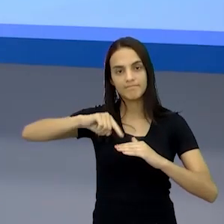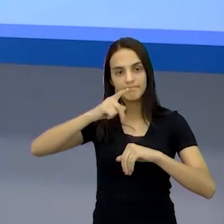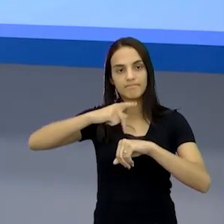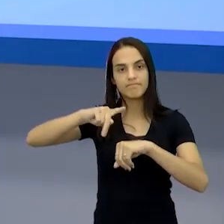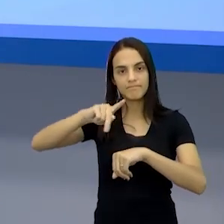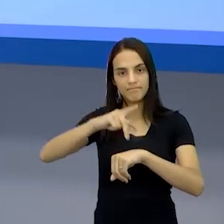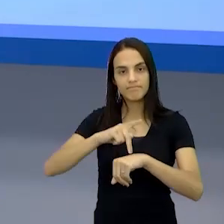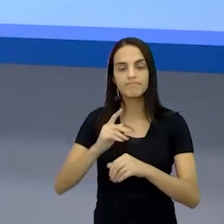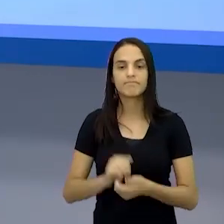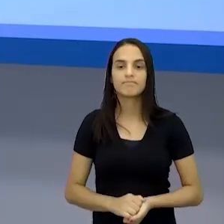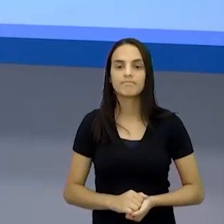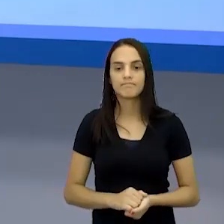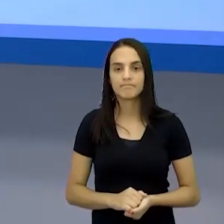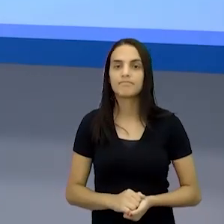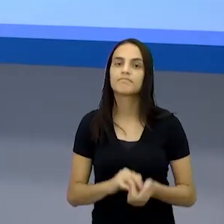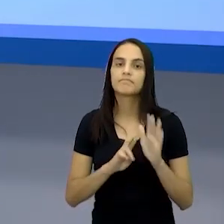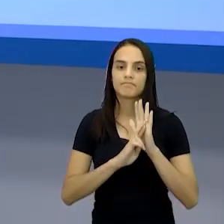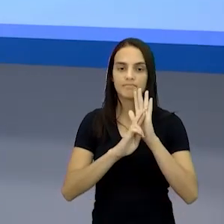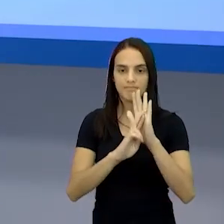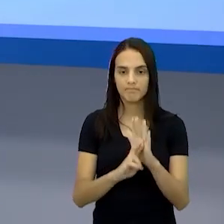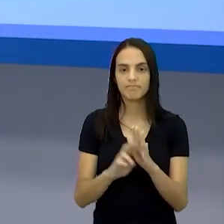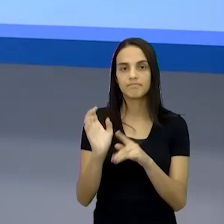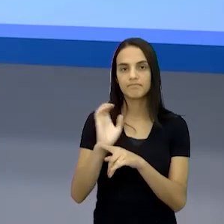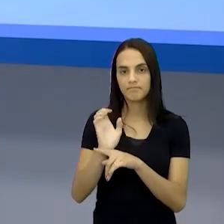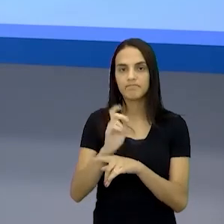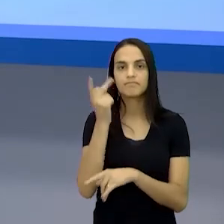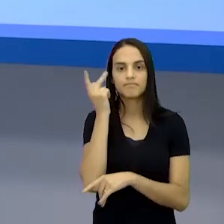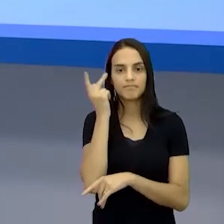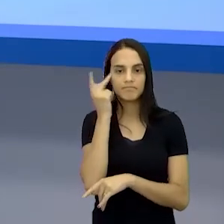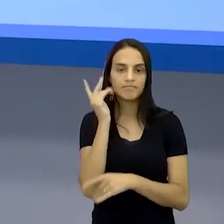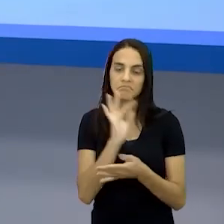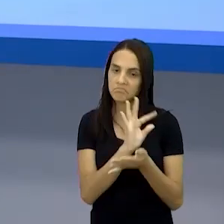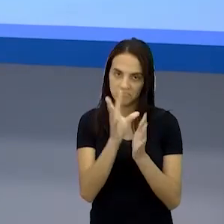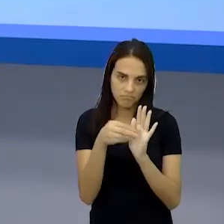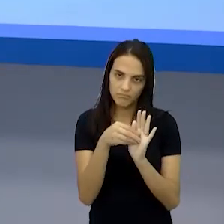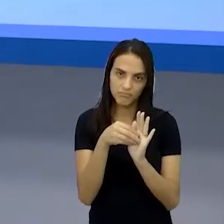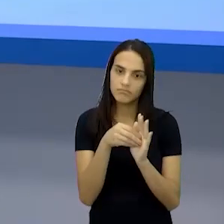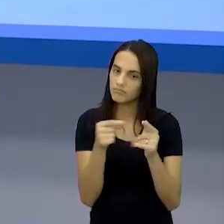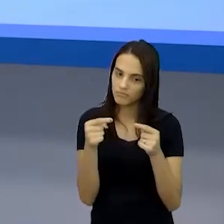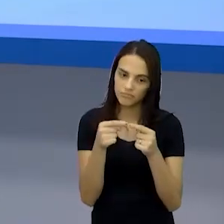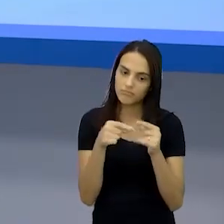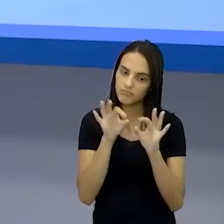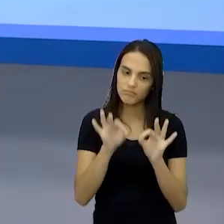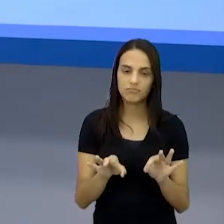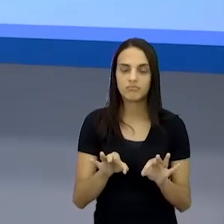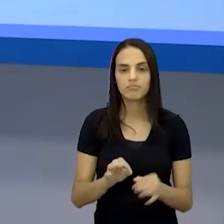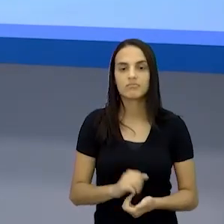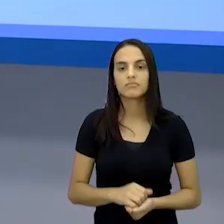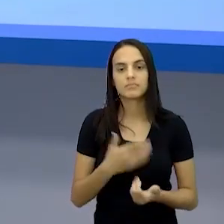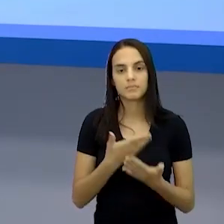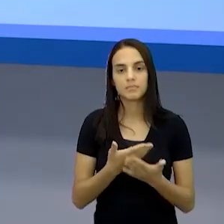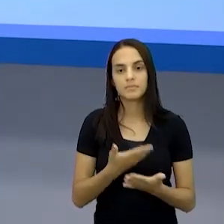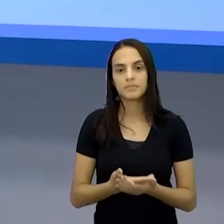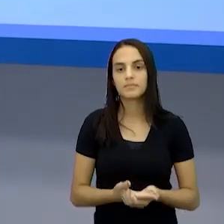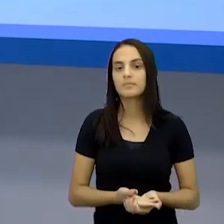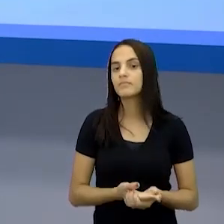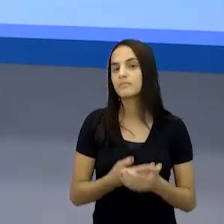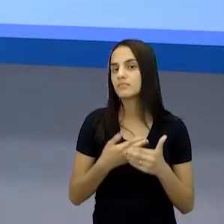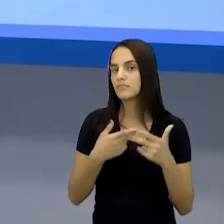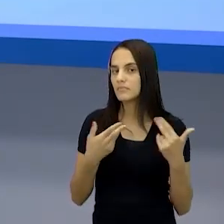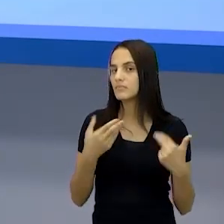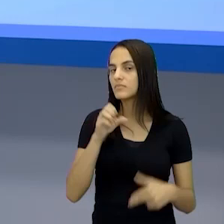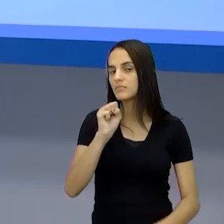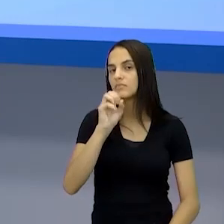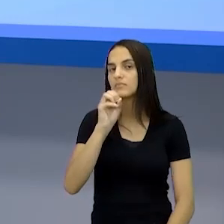país passou, e aí referenciando aí o estado de São Paulo, tudo isso aí é uma questão de estudo. E aí vem os tipos de